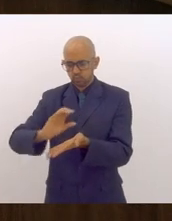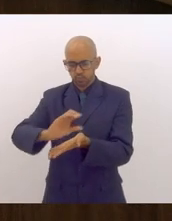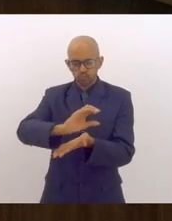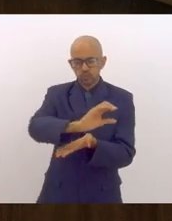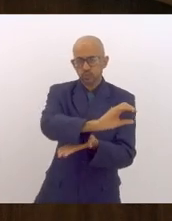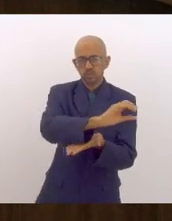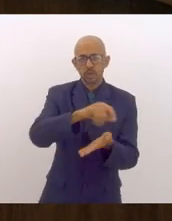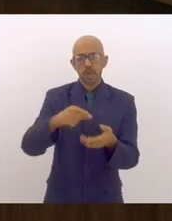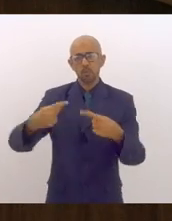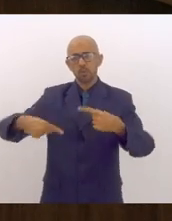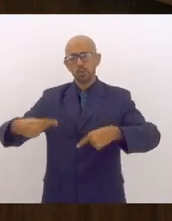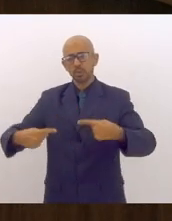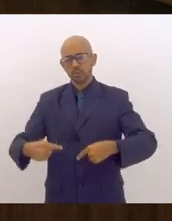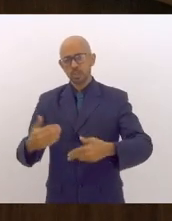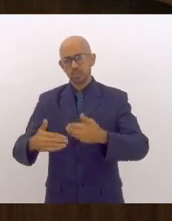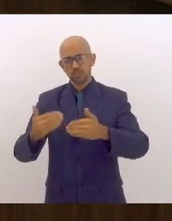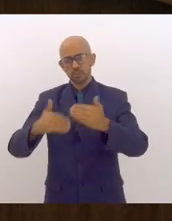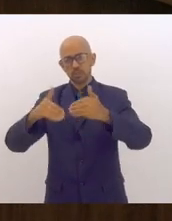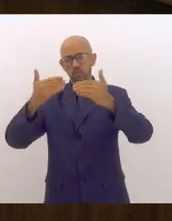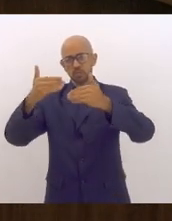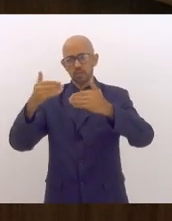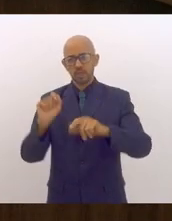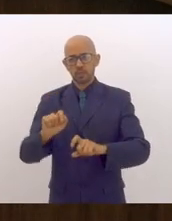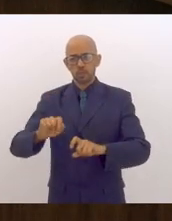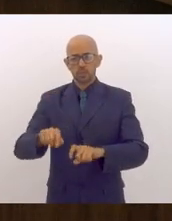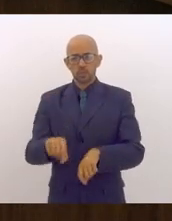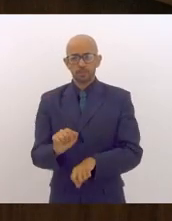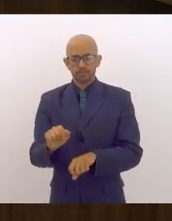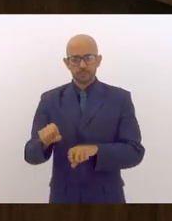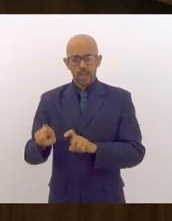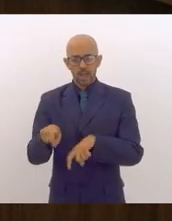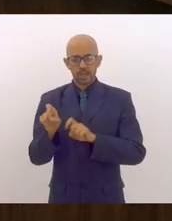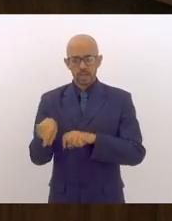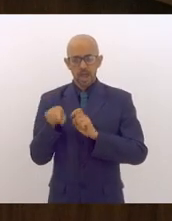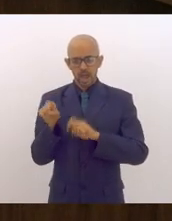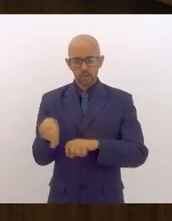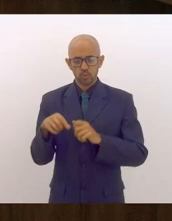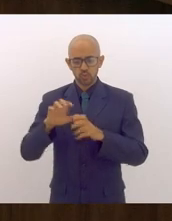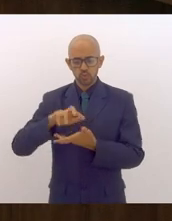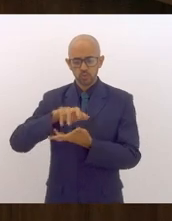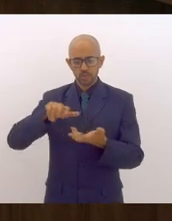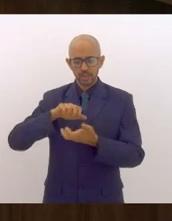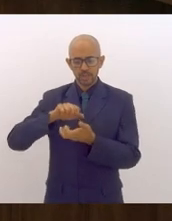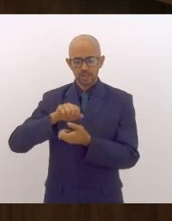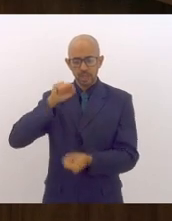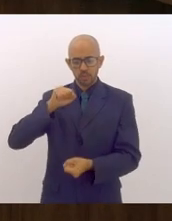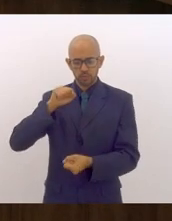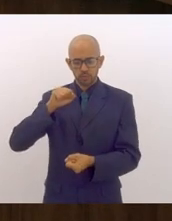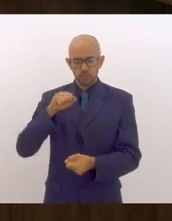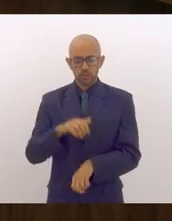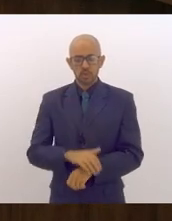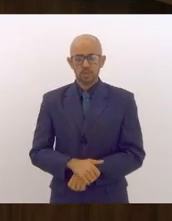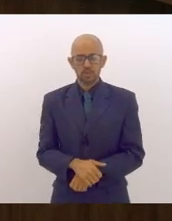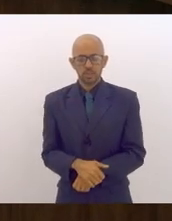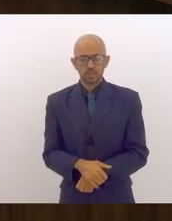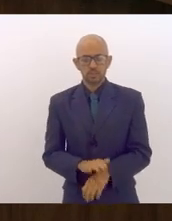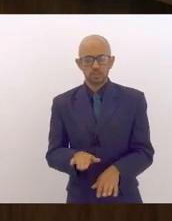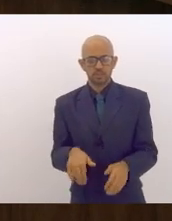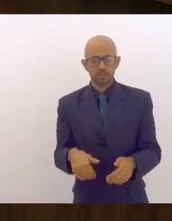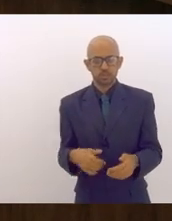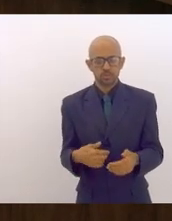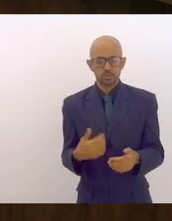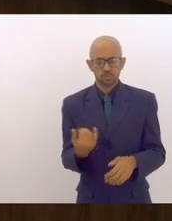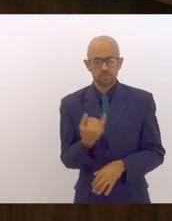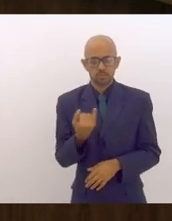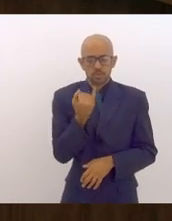política estadual de desenvolvimento agrário sustentável, não é? Desenvolvimento rural sustentável. É muito importante